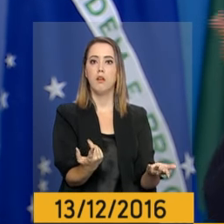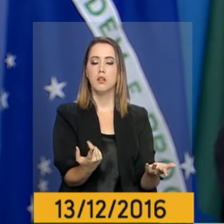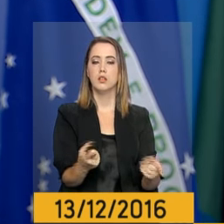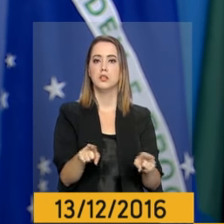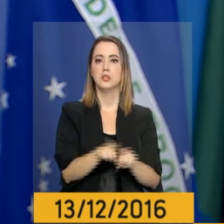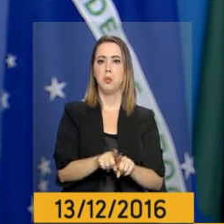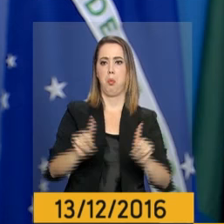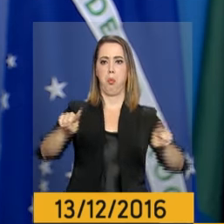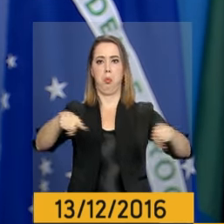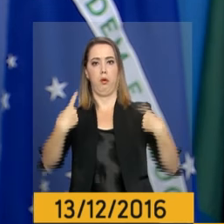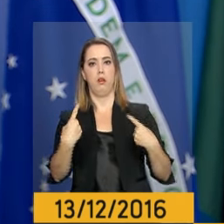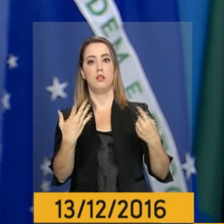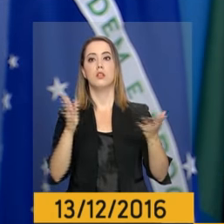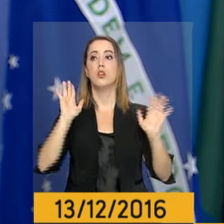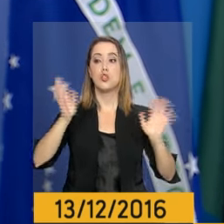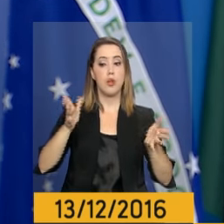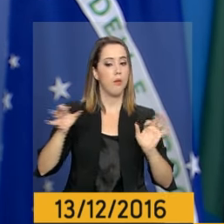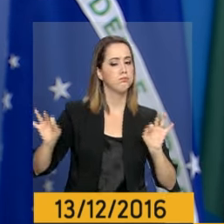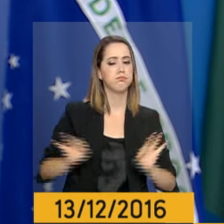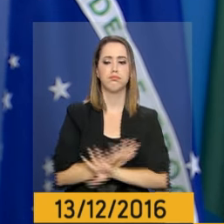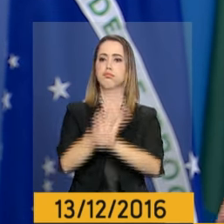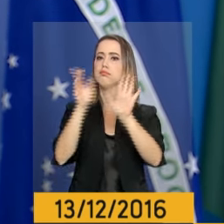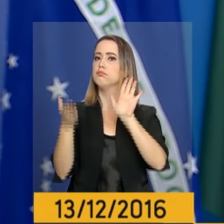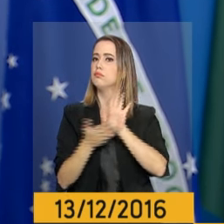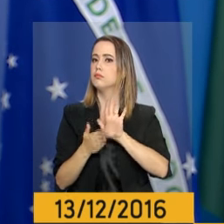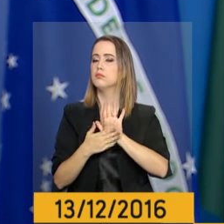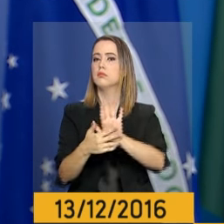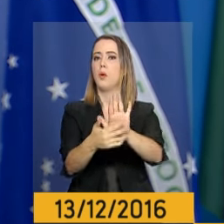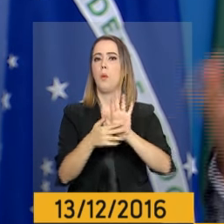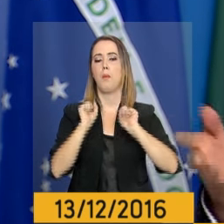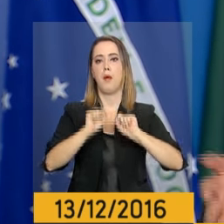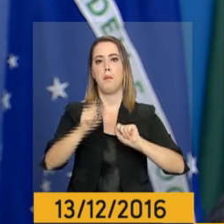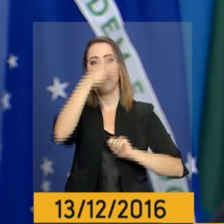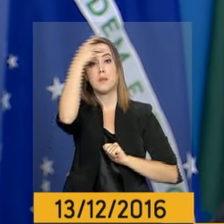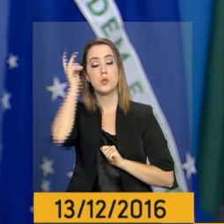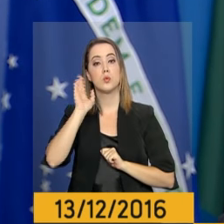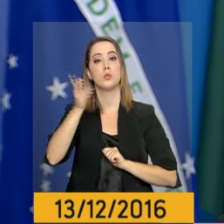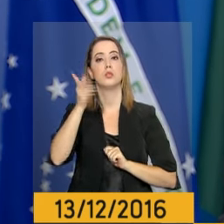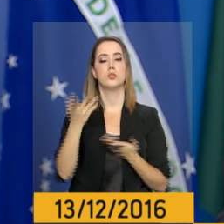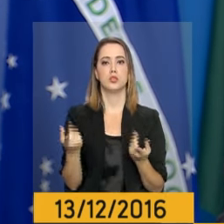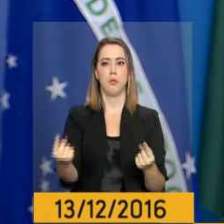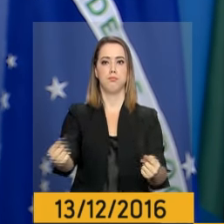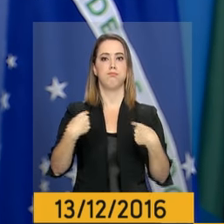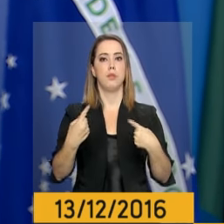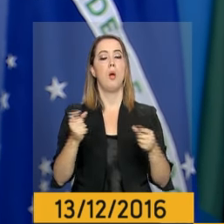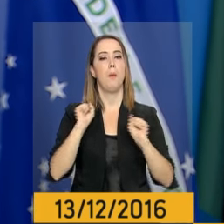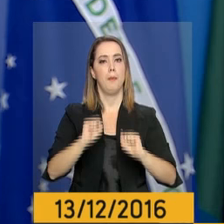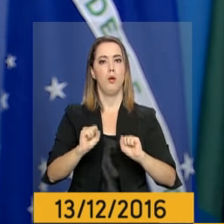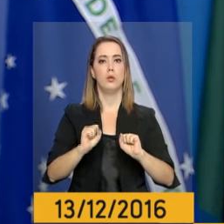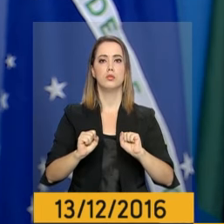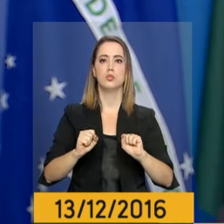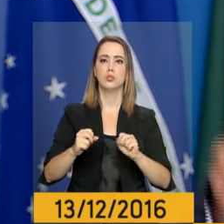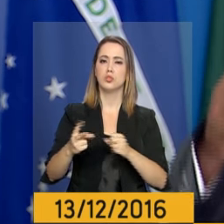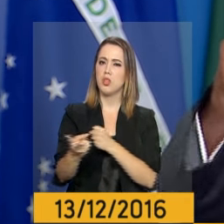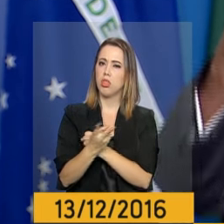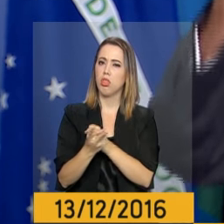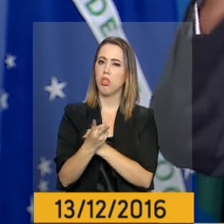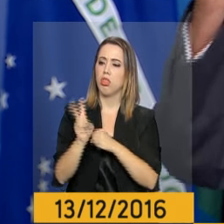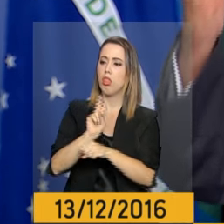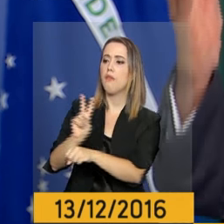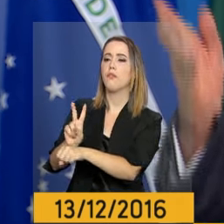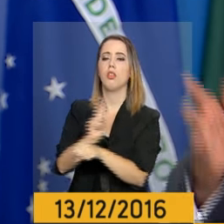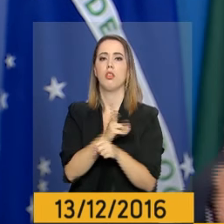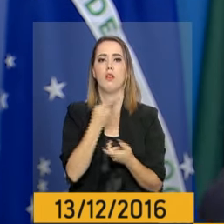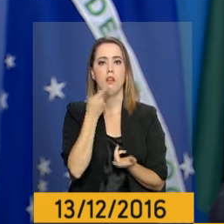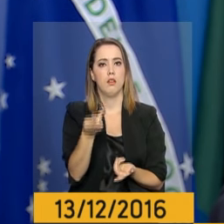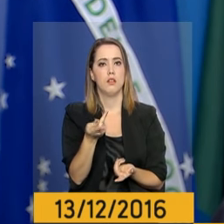luz, porque vindo à luz quem for acusado poderá defender-se, explicar-se o que seja, porque na verdade nós estamos na primeira